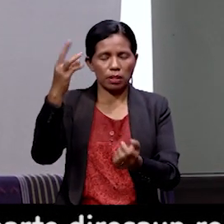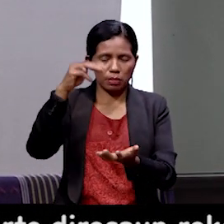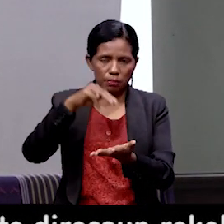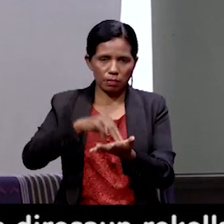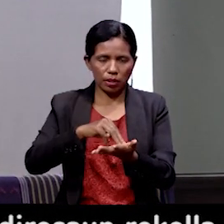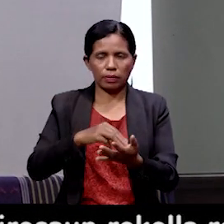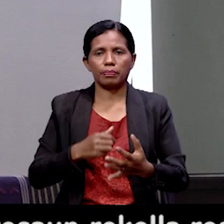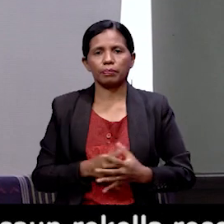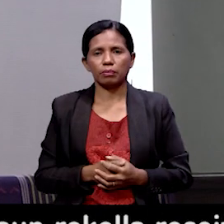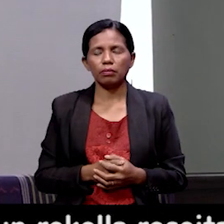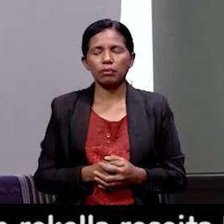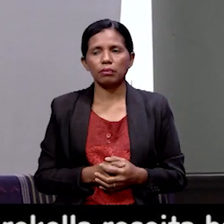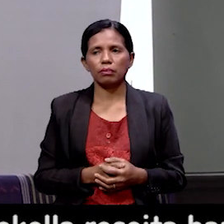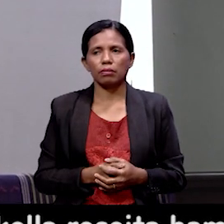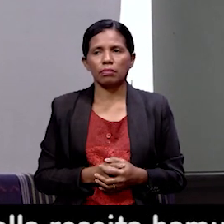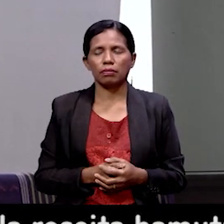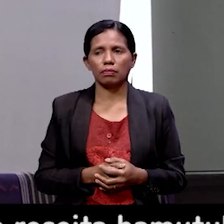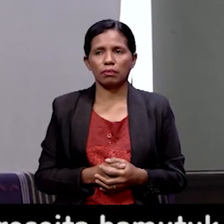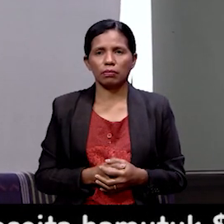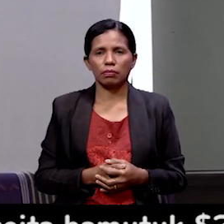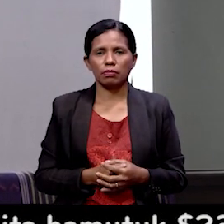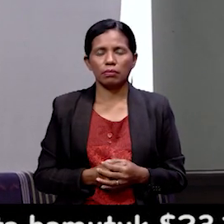US$1.000.000 Various projects of more than